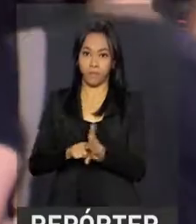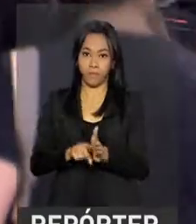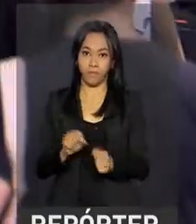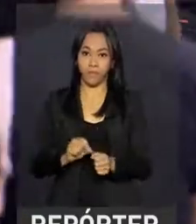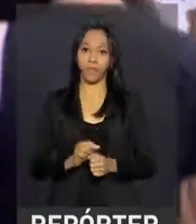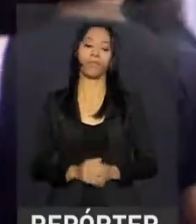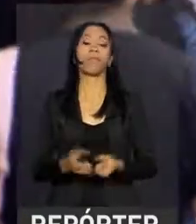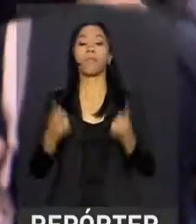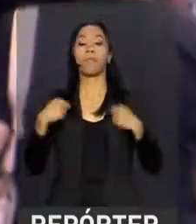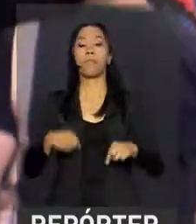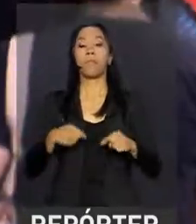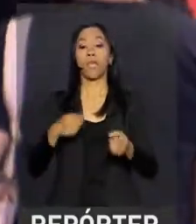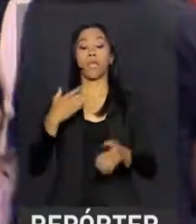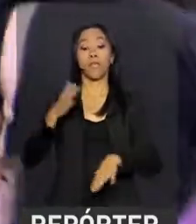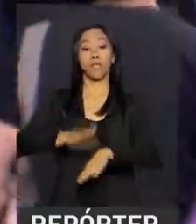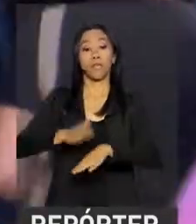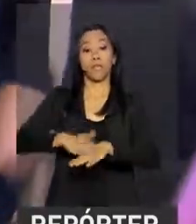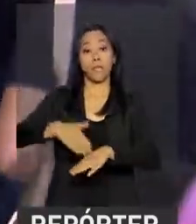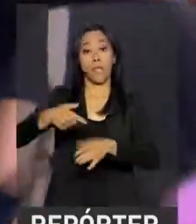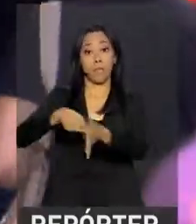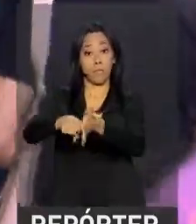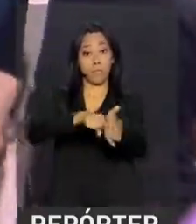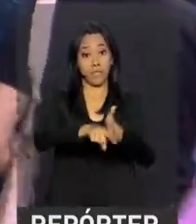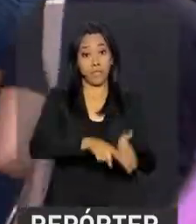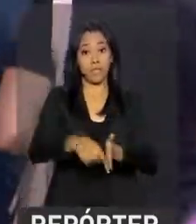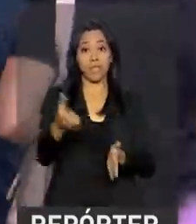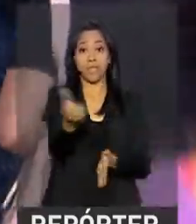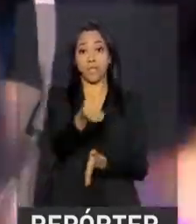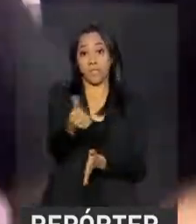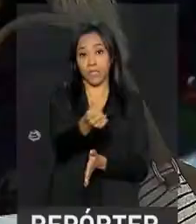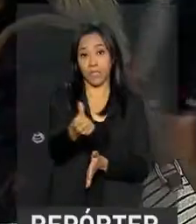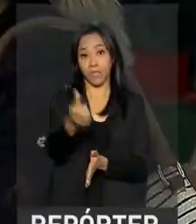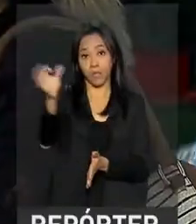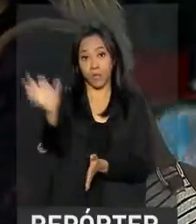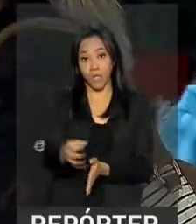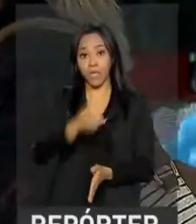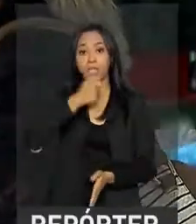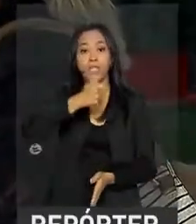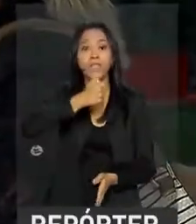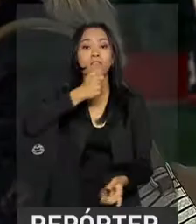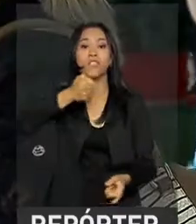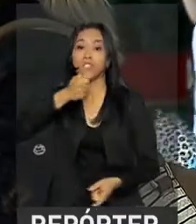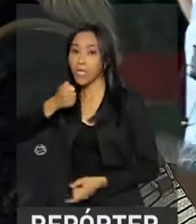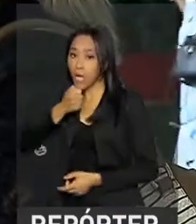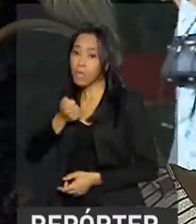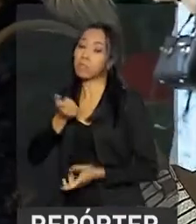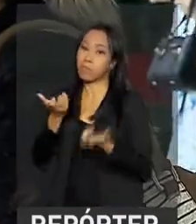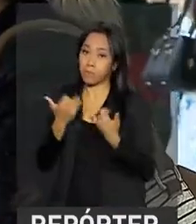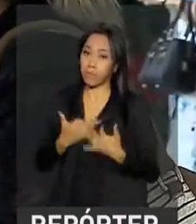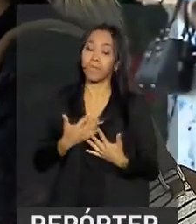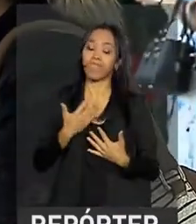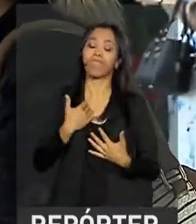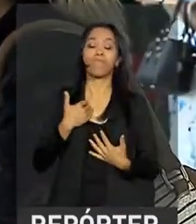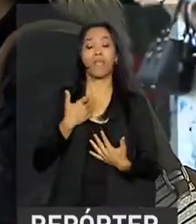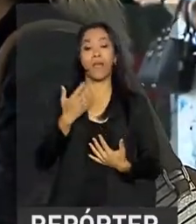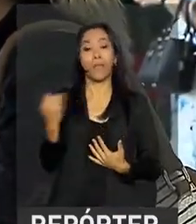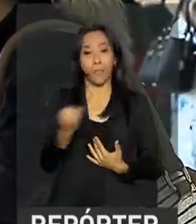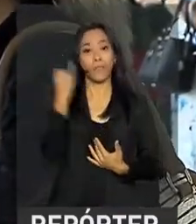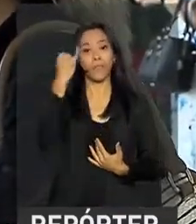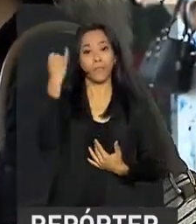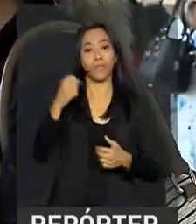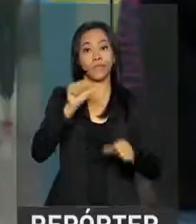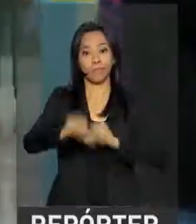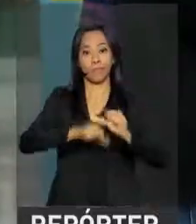segundo levantamento 66 por cento dos entrevistados consideram importante a aprovação da reforma da